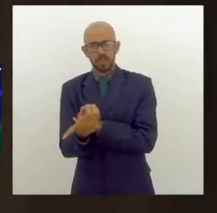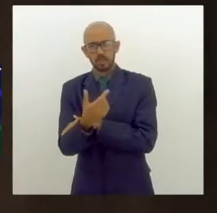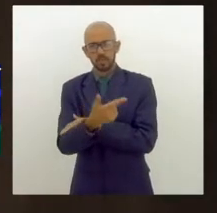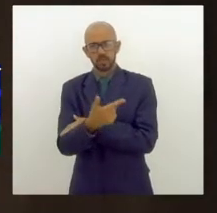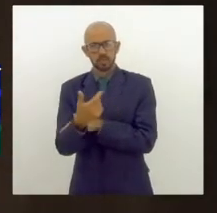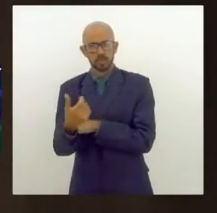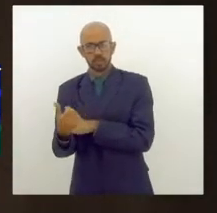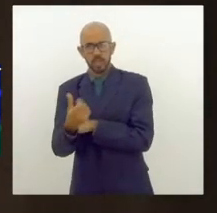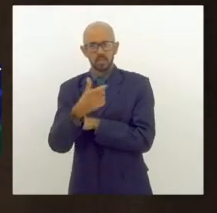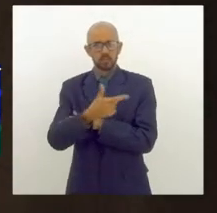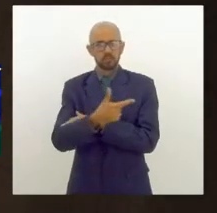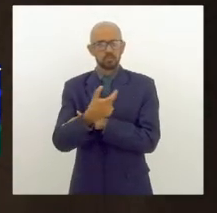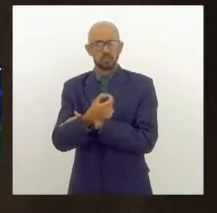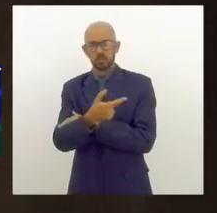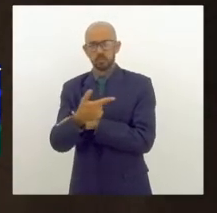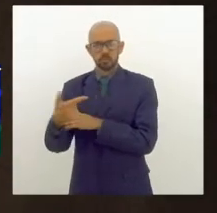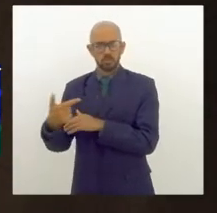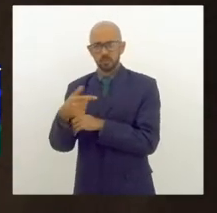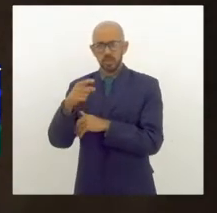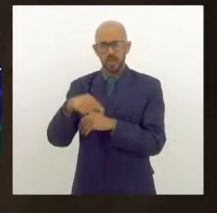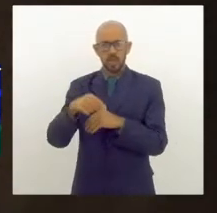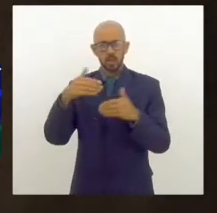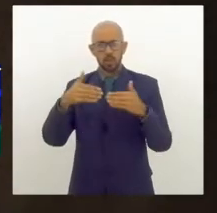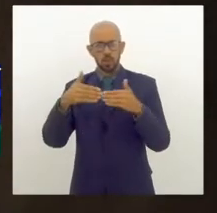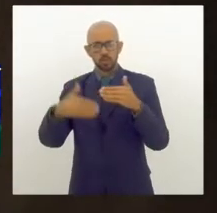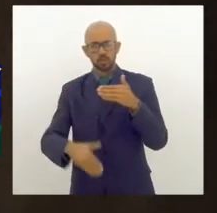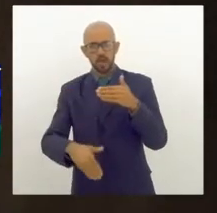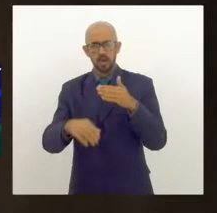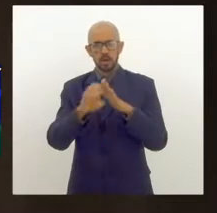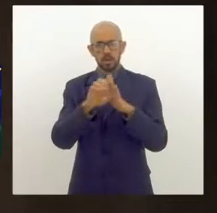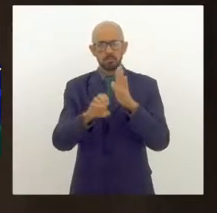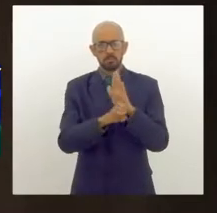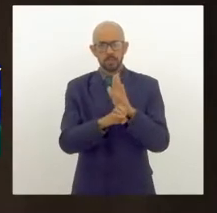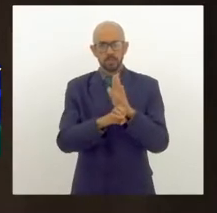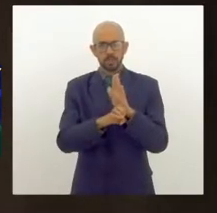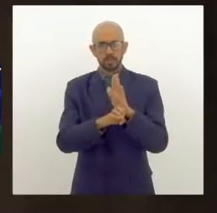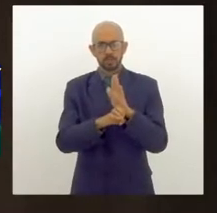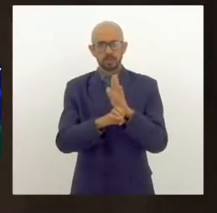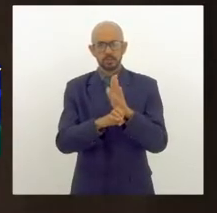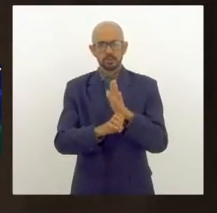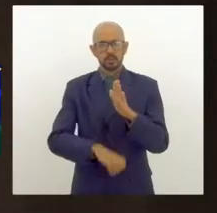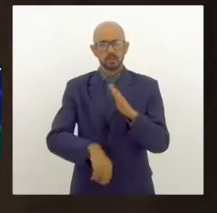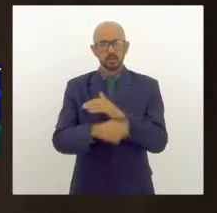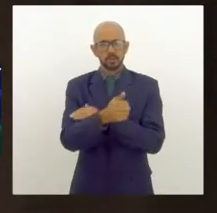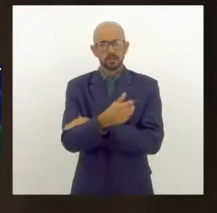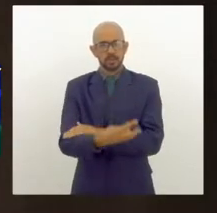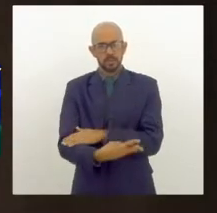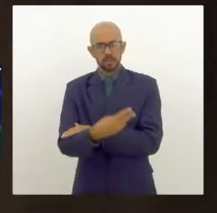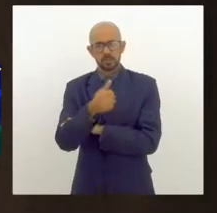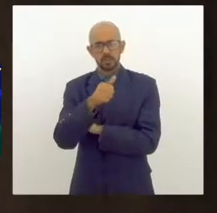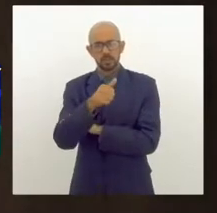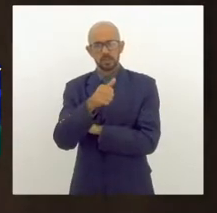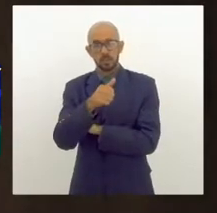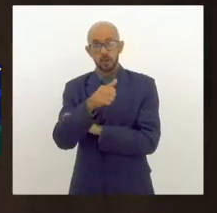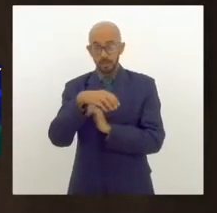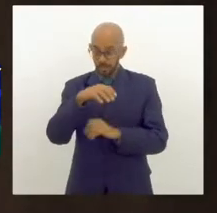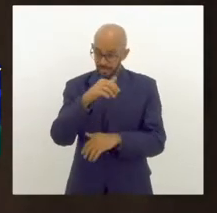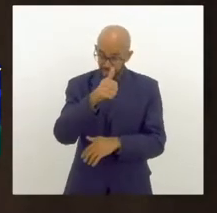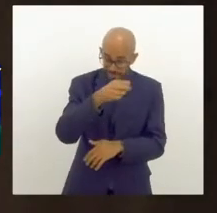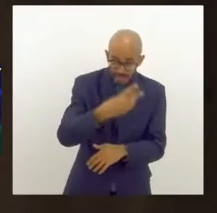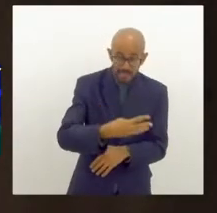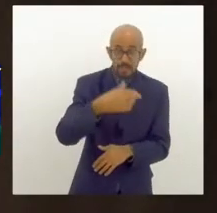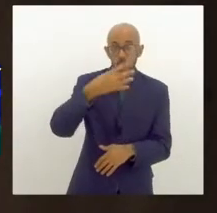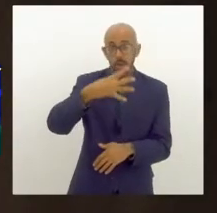6026 de 2022 é contrário à emenda número, às emendas número 13, 49